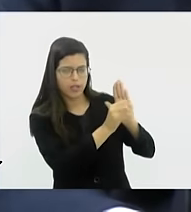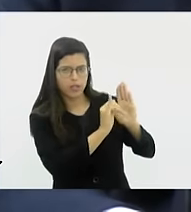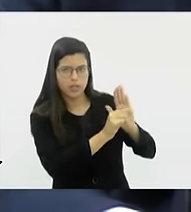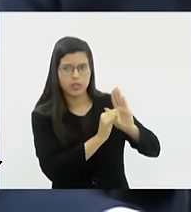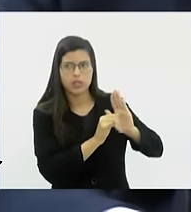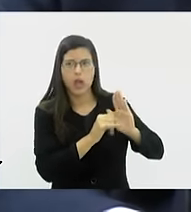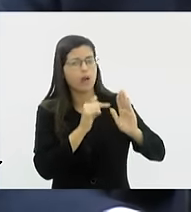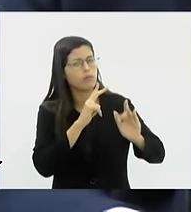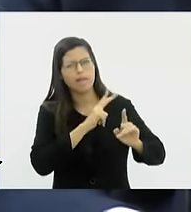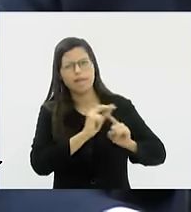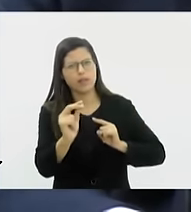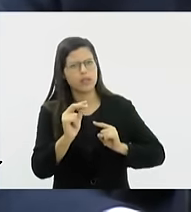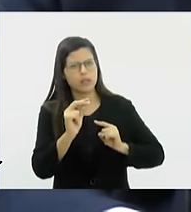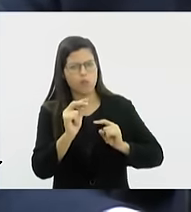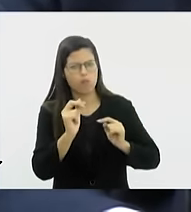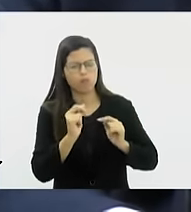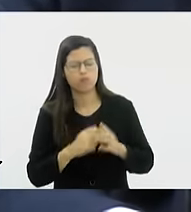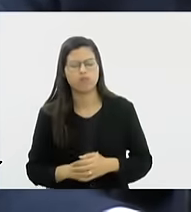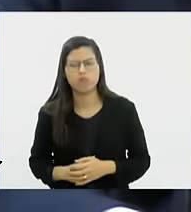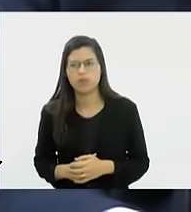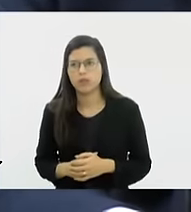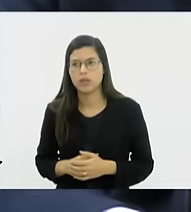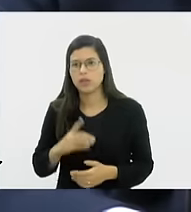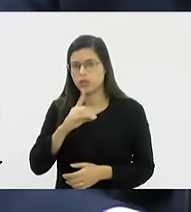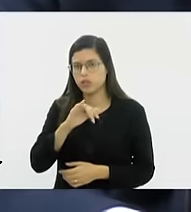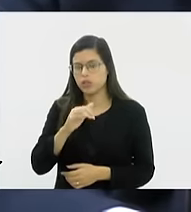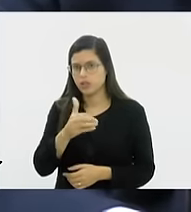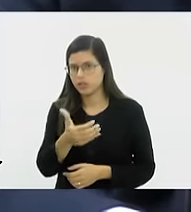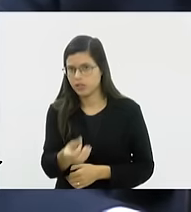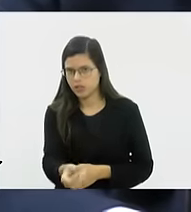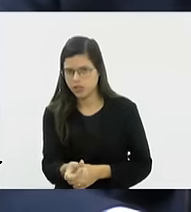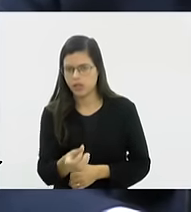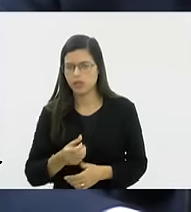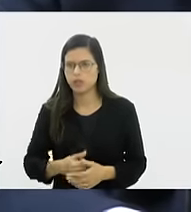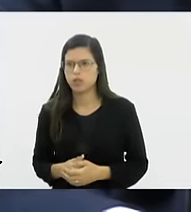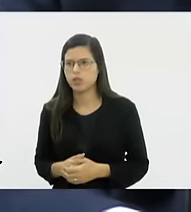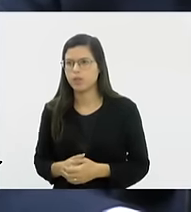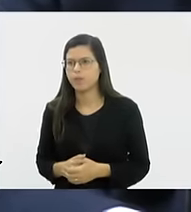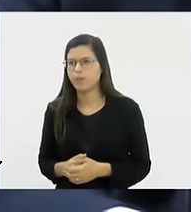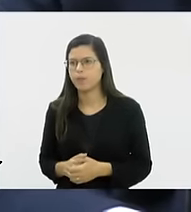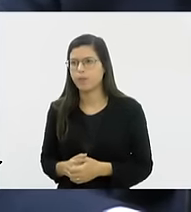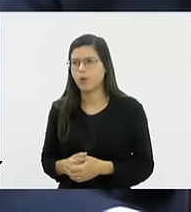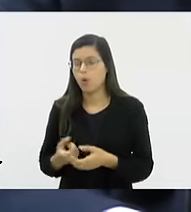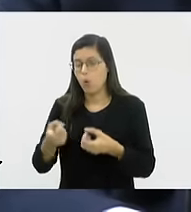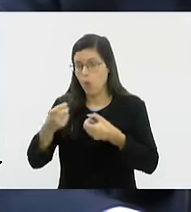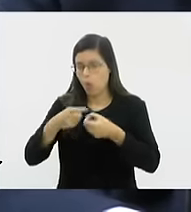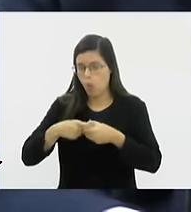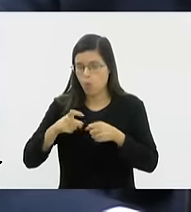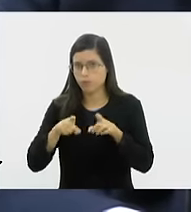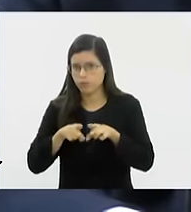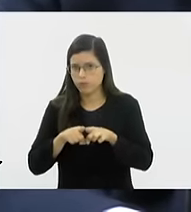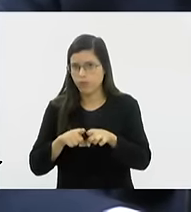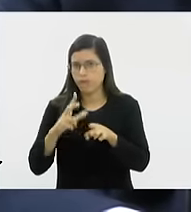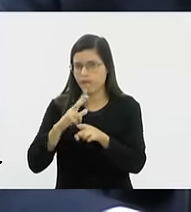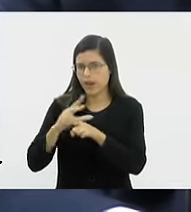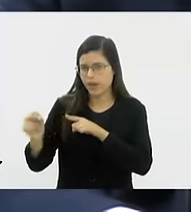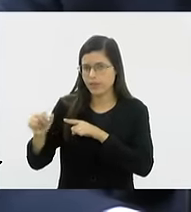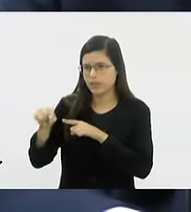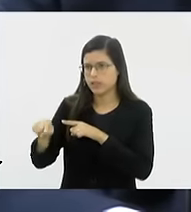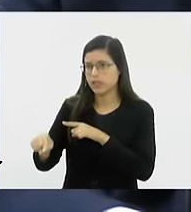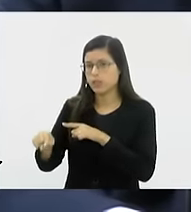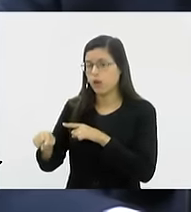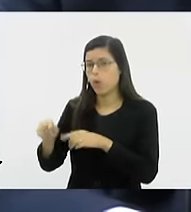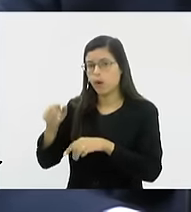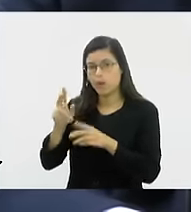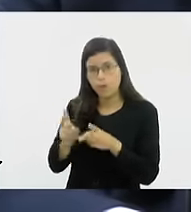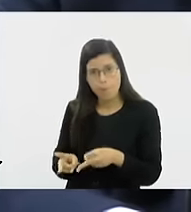declarada vencedora. No dia 16, o consórcio ganhou o certame e, no